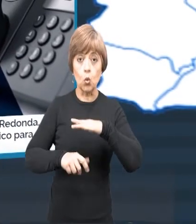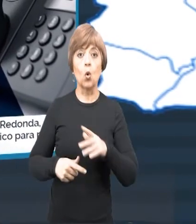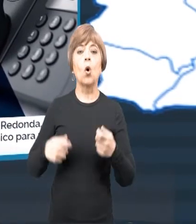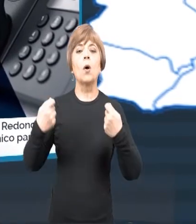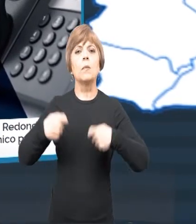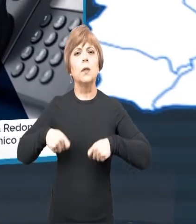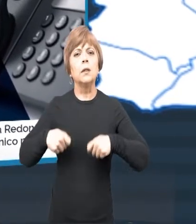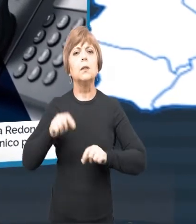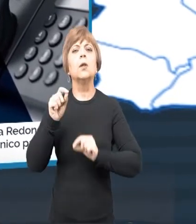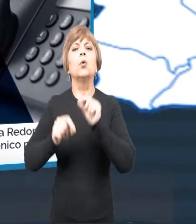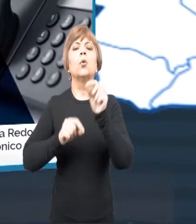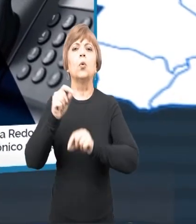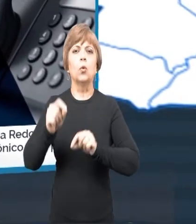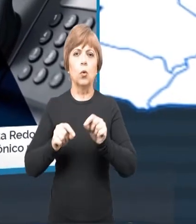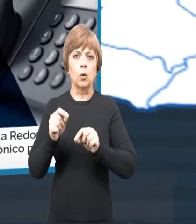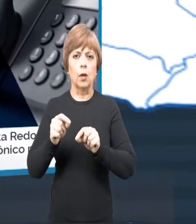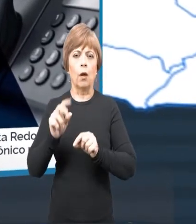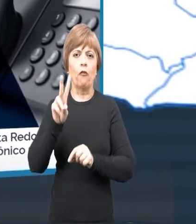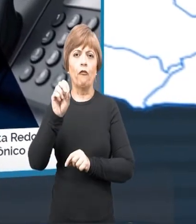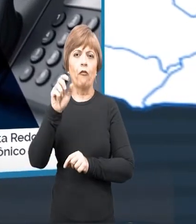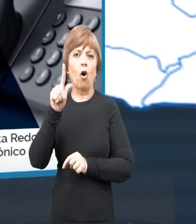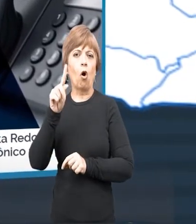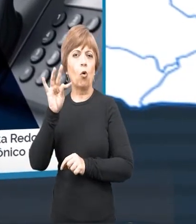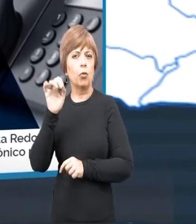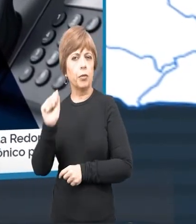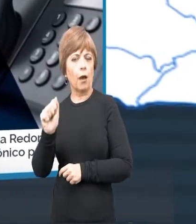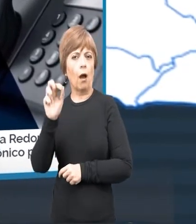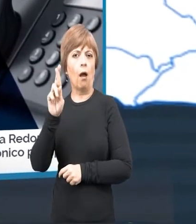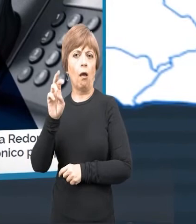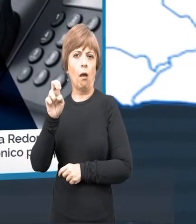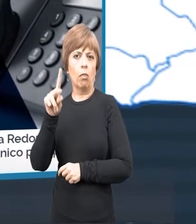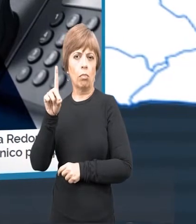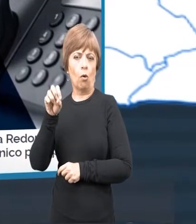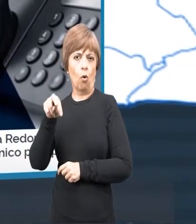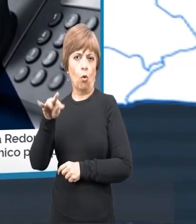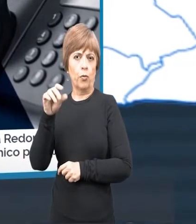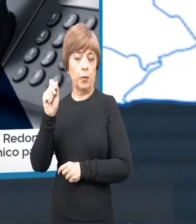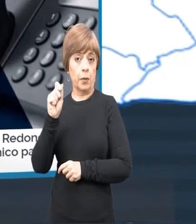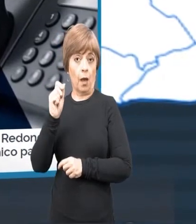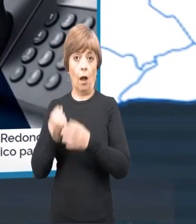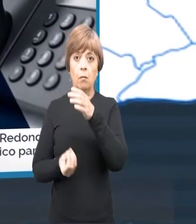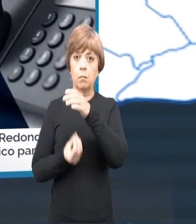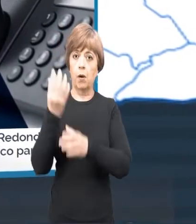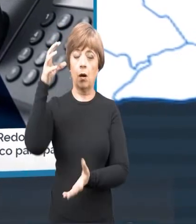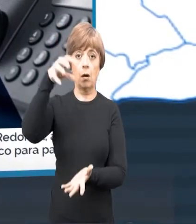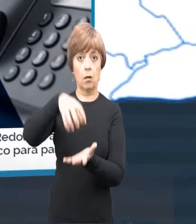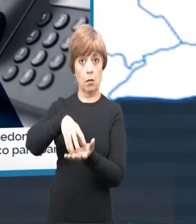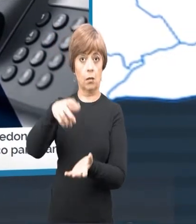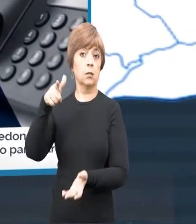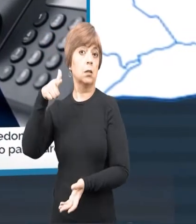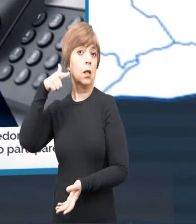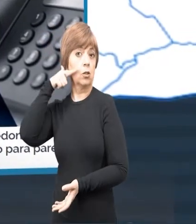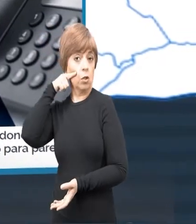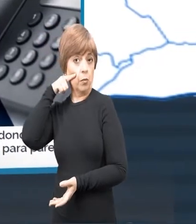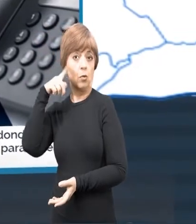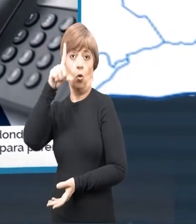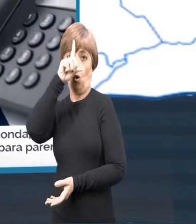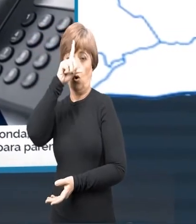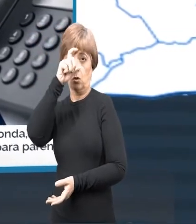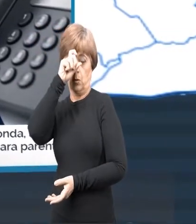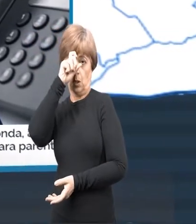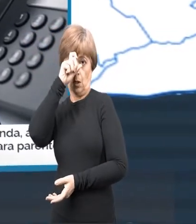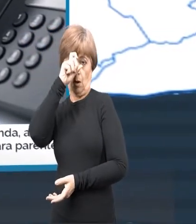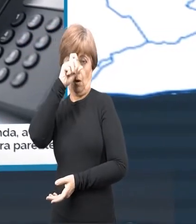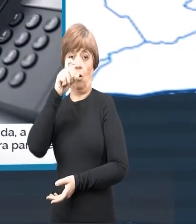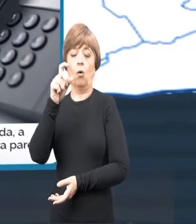MPRJ obteve da Justiça a garantia de implantação de uma central de atendimento telefônico no Hospital Regional